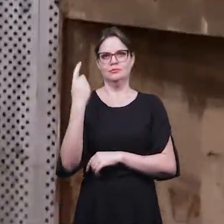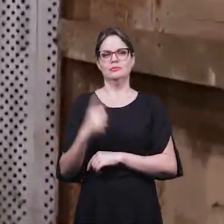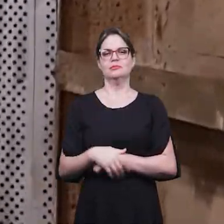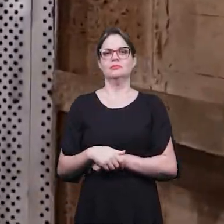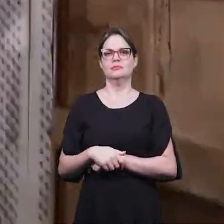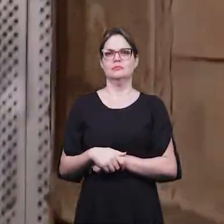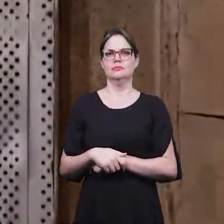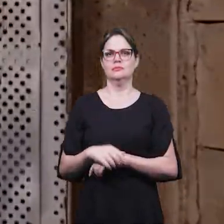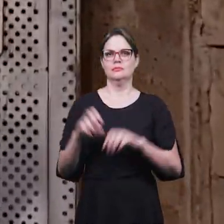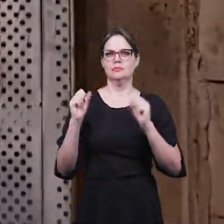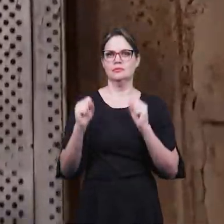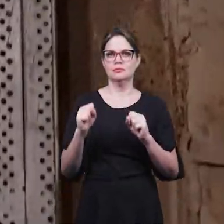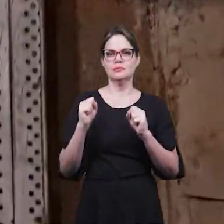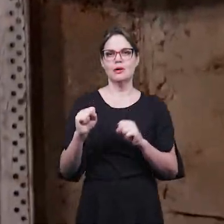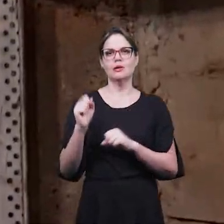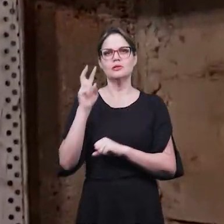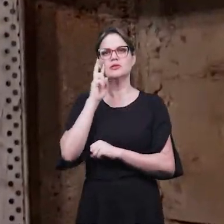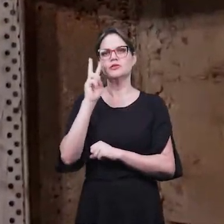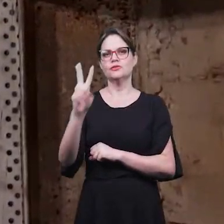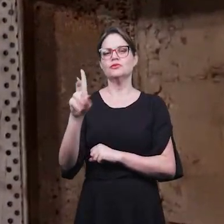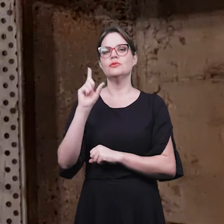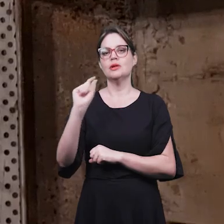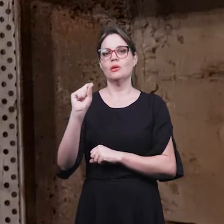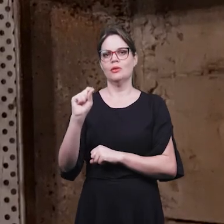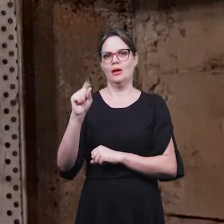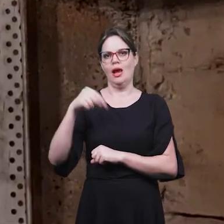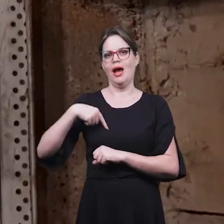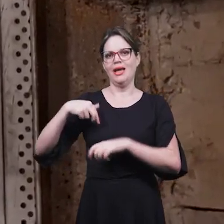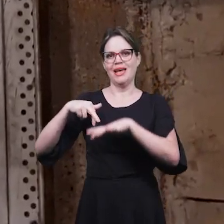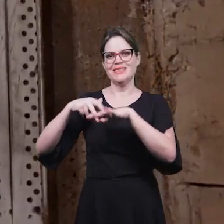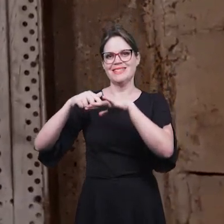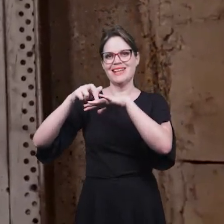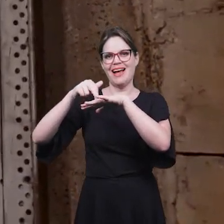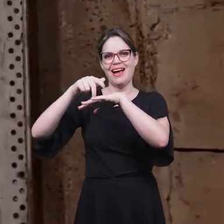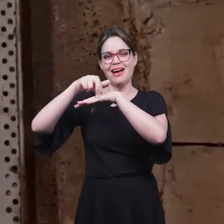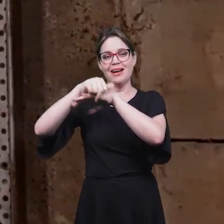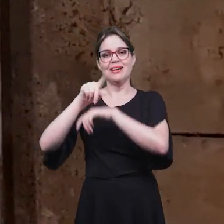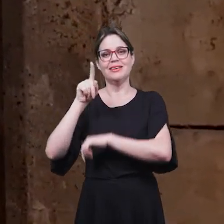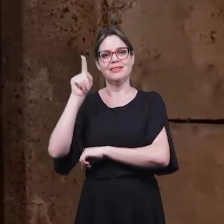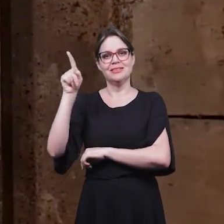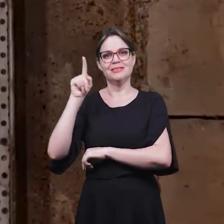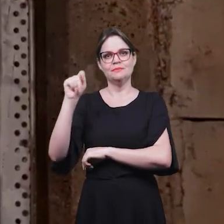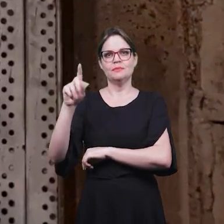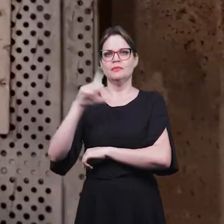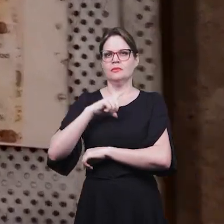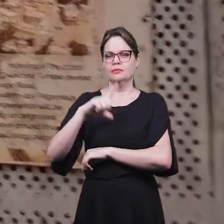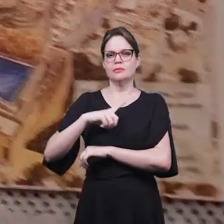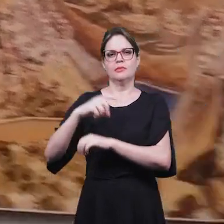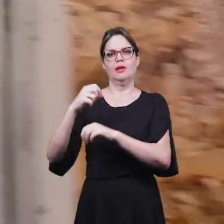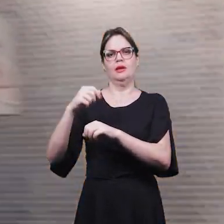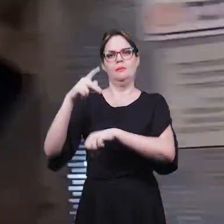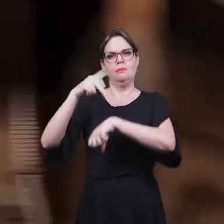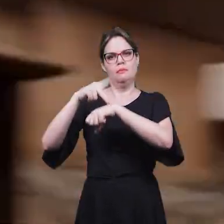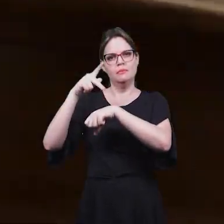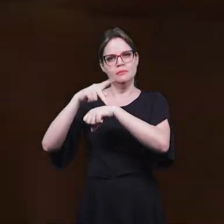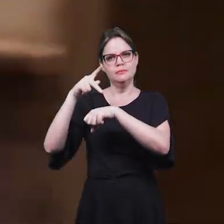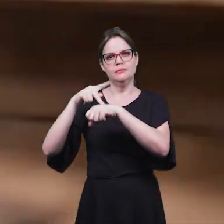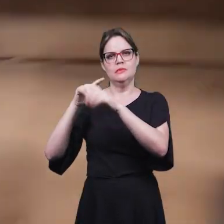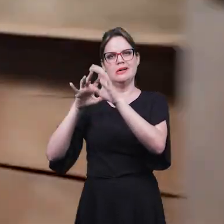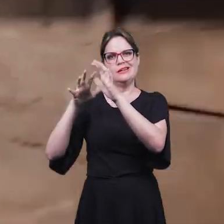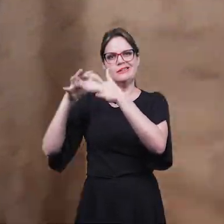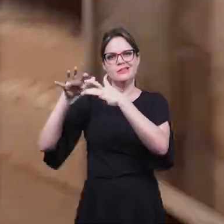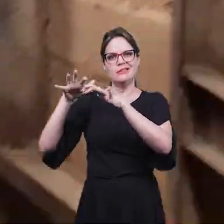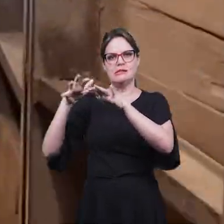parede. Vocês veem aí nessas imagens dessa escada herodiana, que estaria uma escada com umas pedras ainda